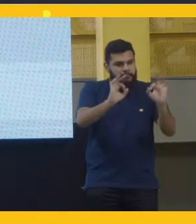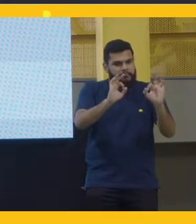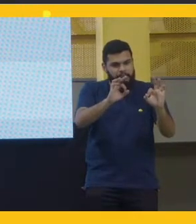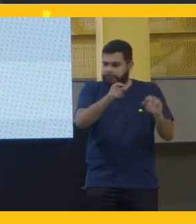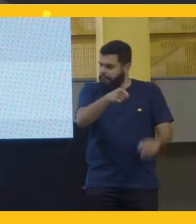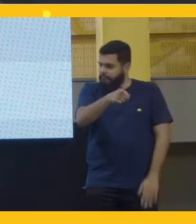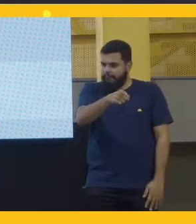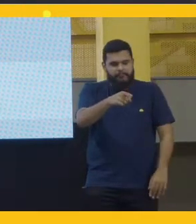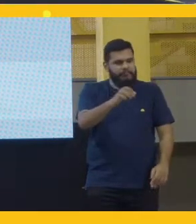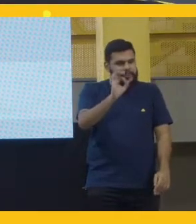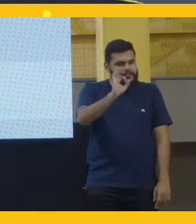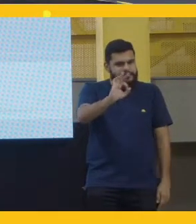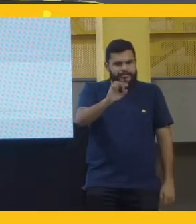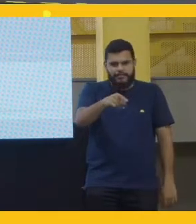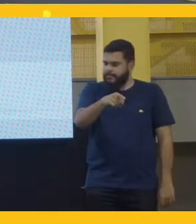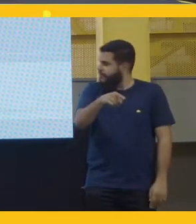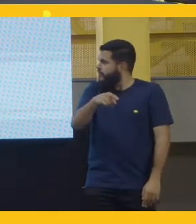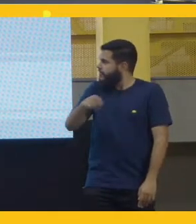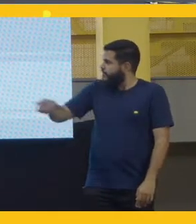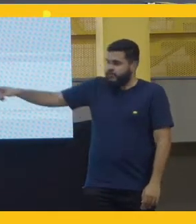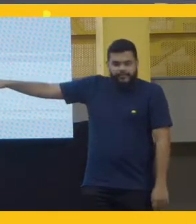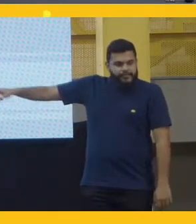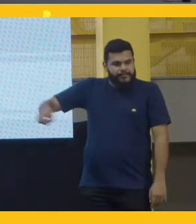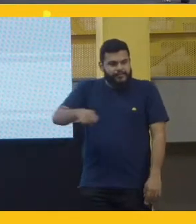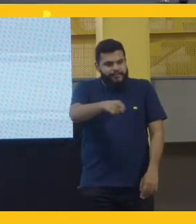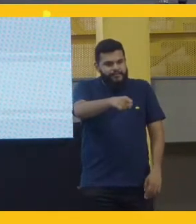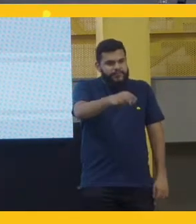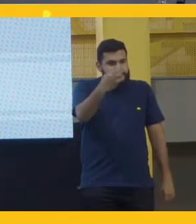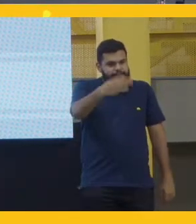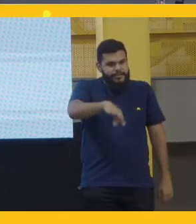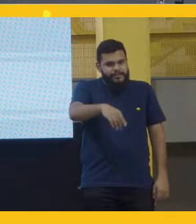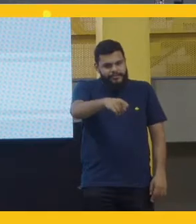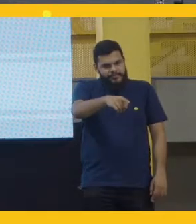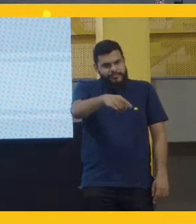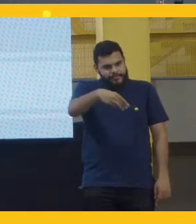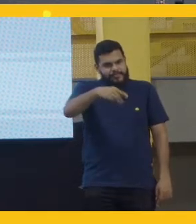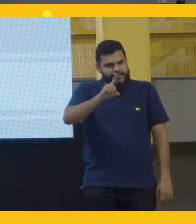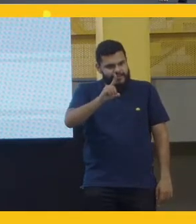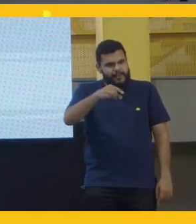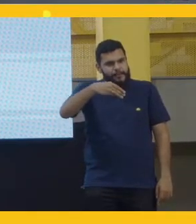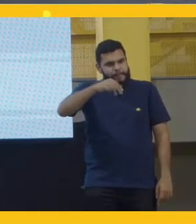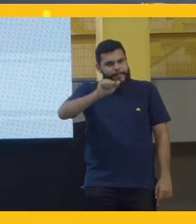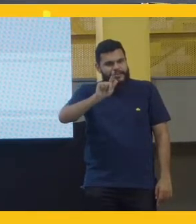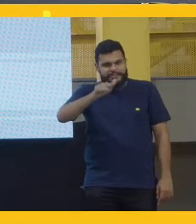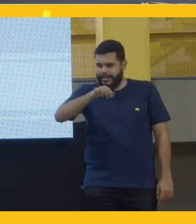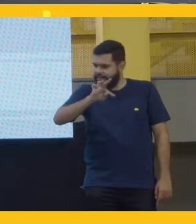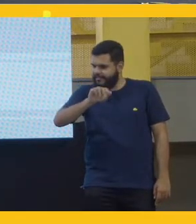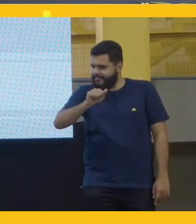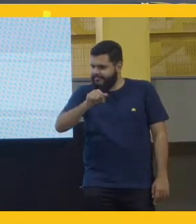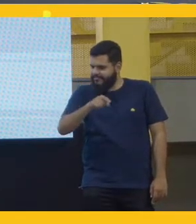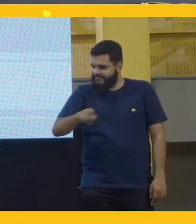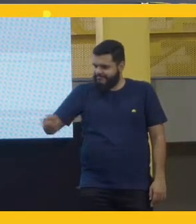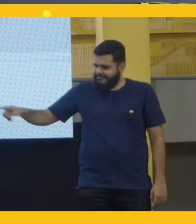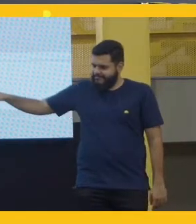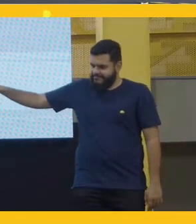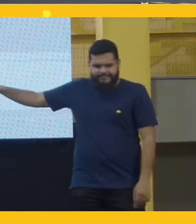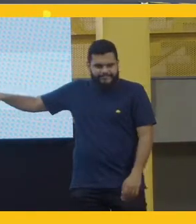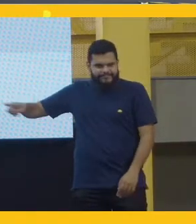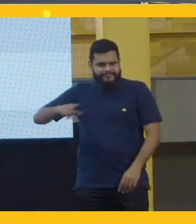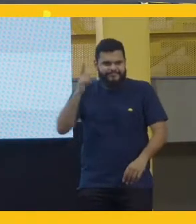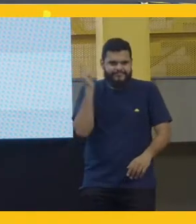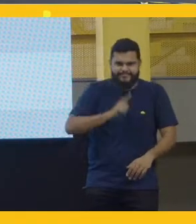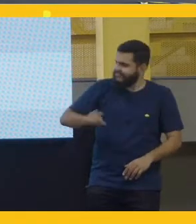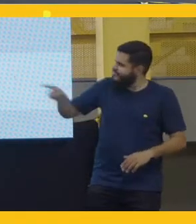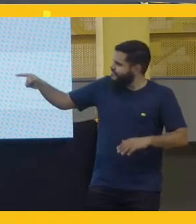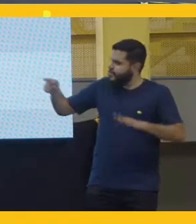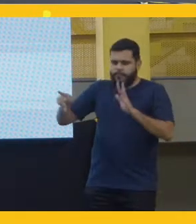mãe, avalia da tinta, olha. Está aqui. O magenta é aquilo que reflete